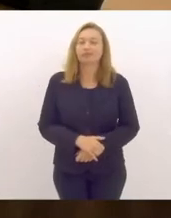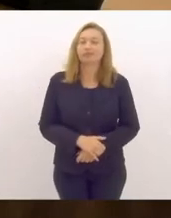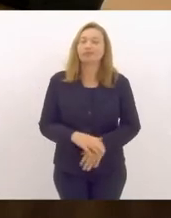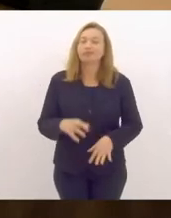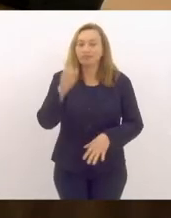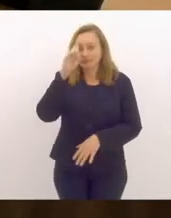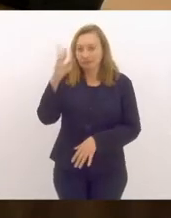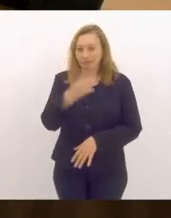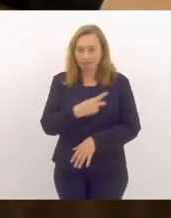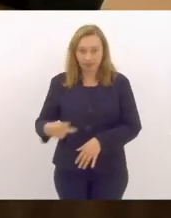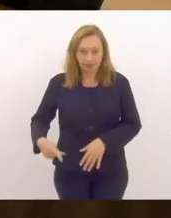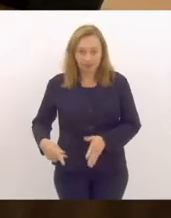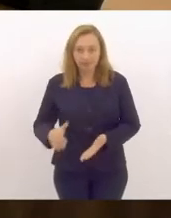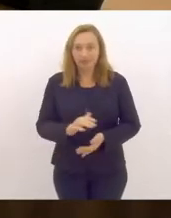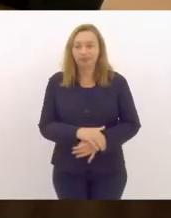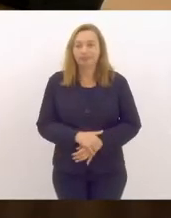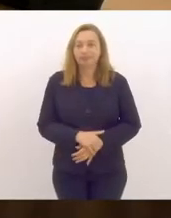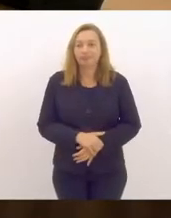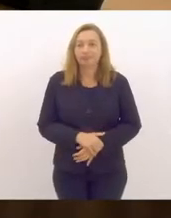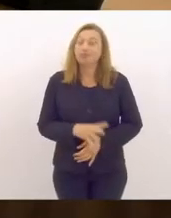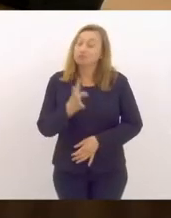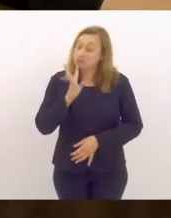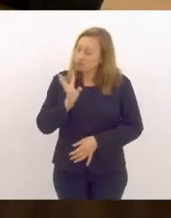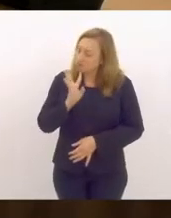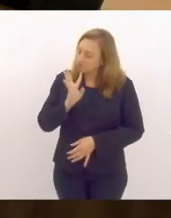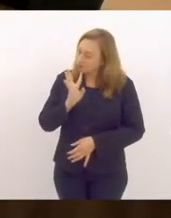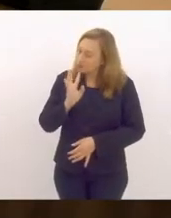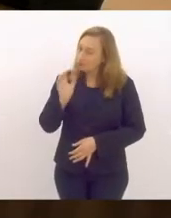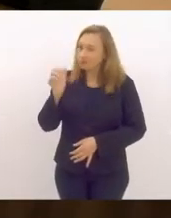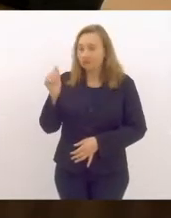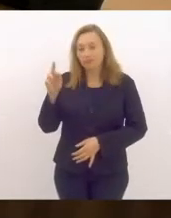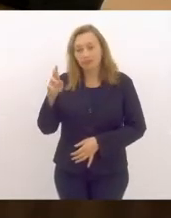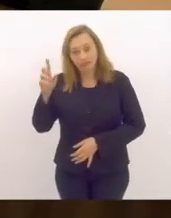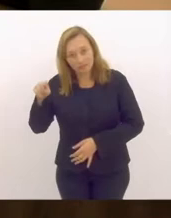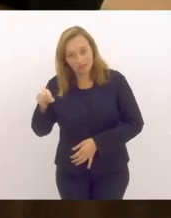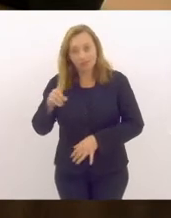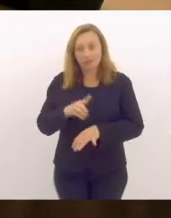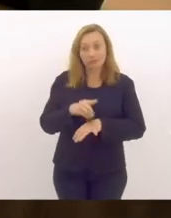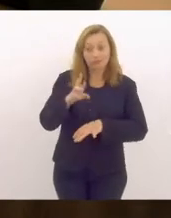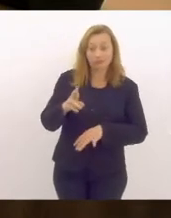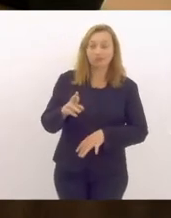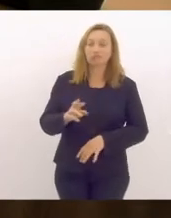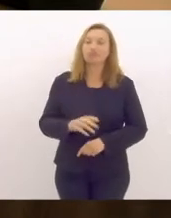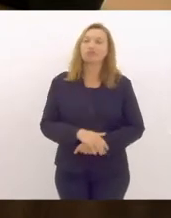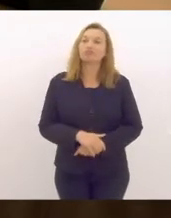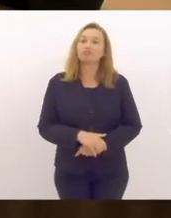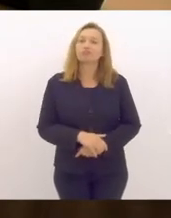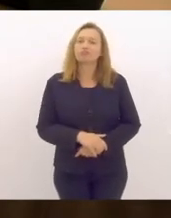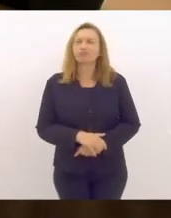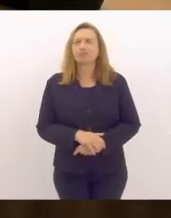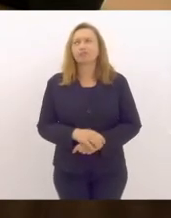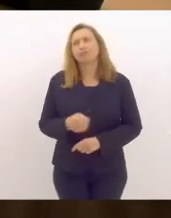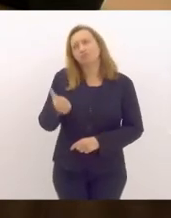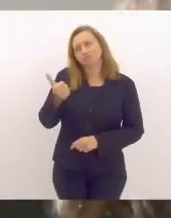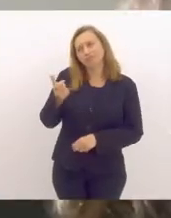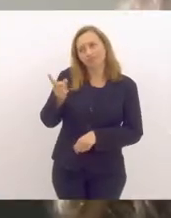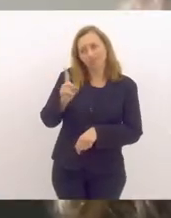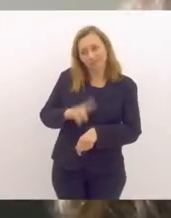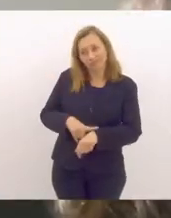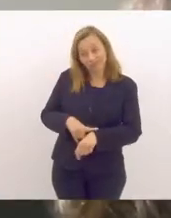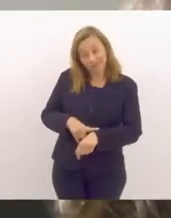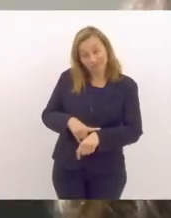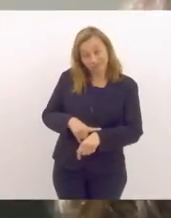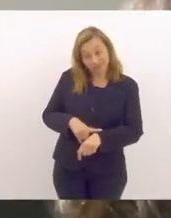presidente, conheci o doutor André Luiz não há muito tempo, mas